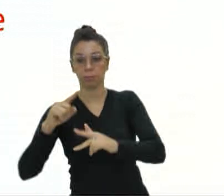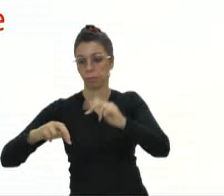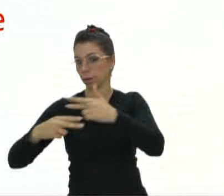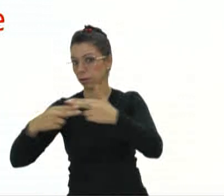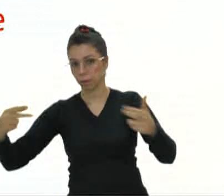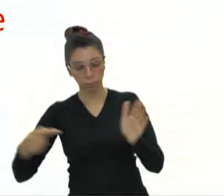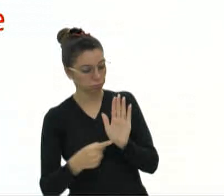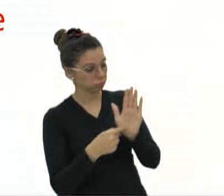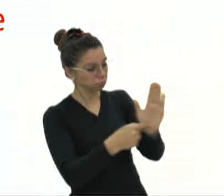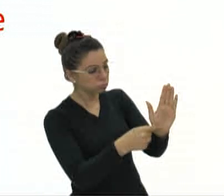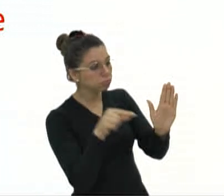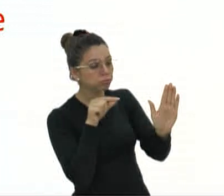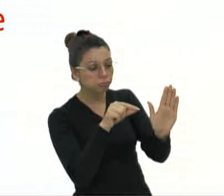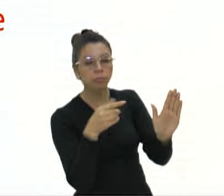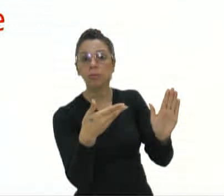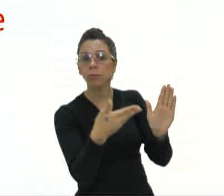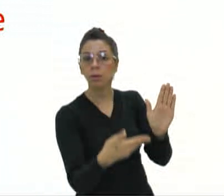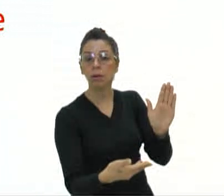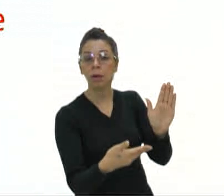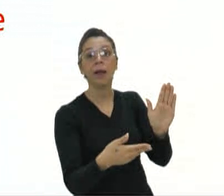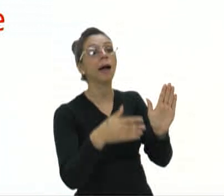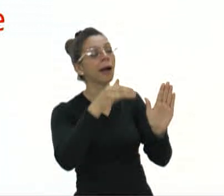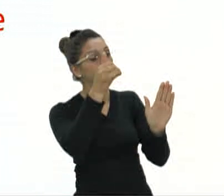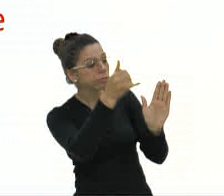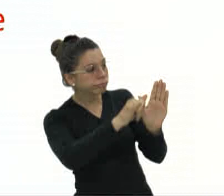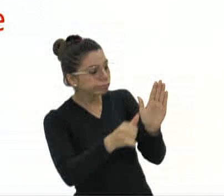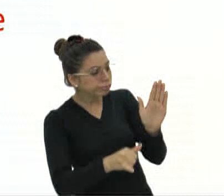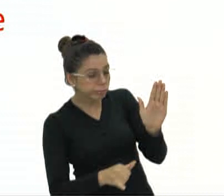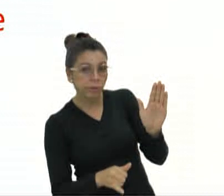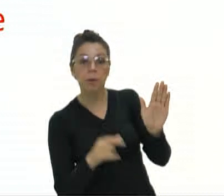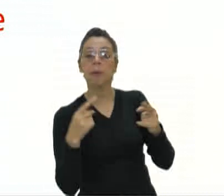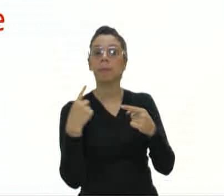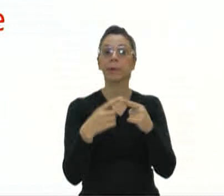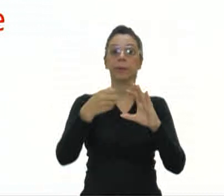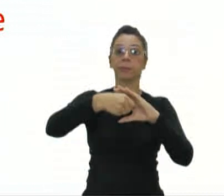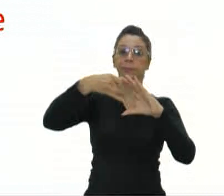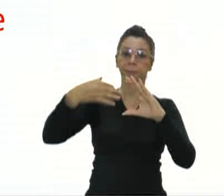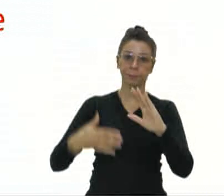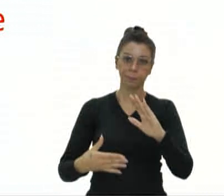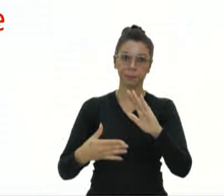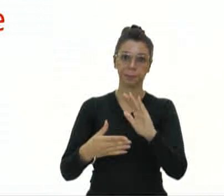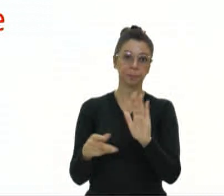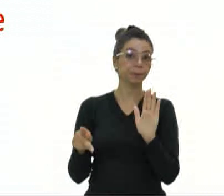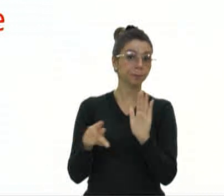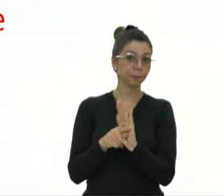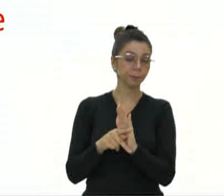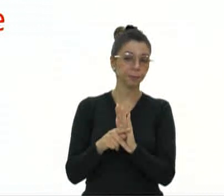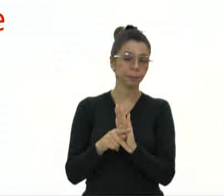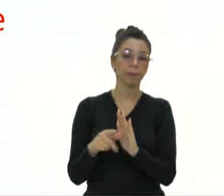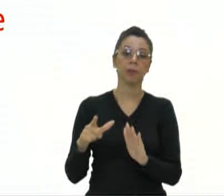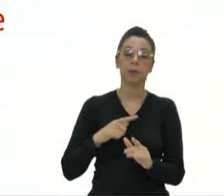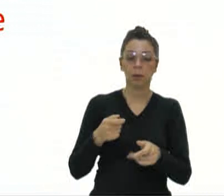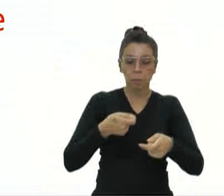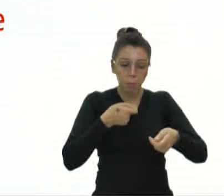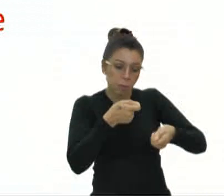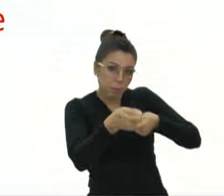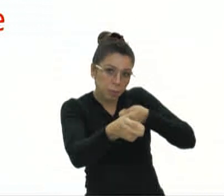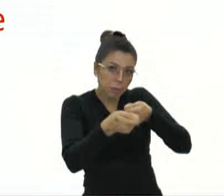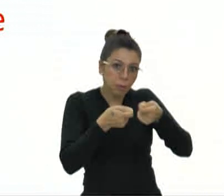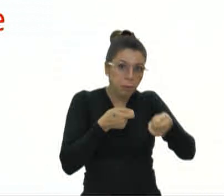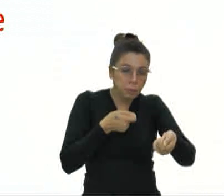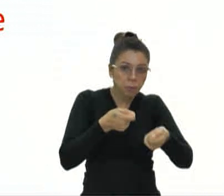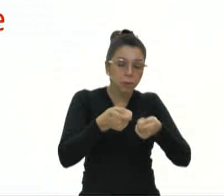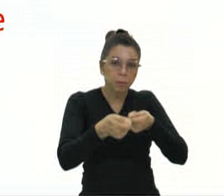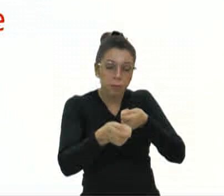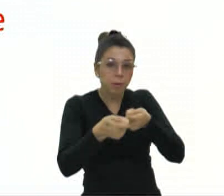atividade realizada e ali são fiscalizadas, porque é uma característica deste bloco. Você tem um controle em cima